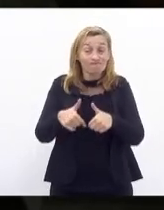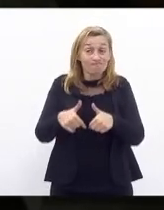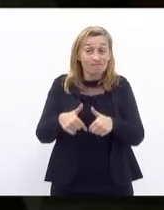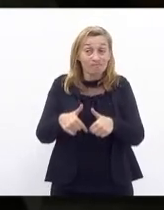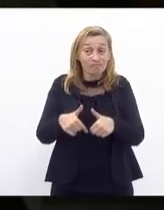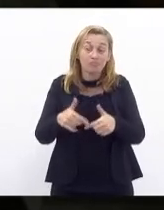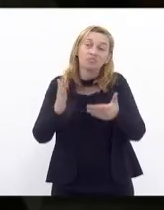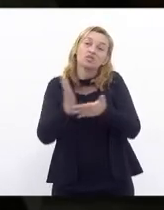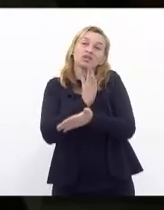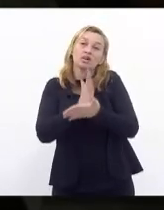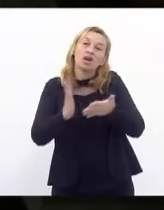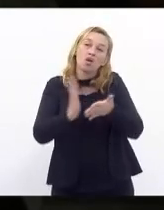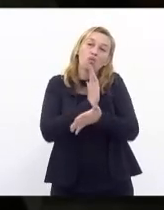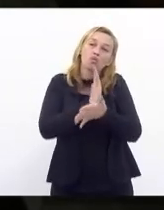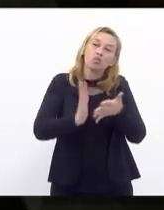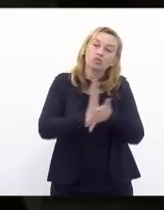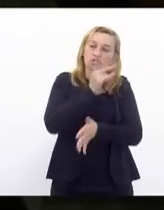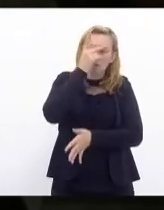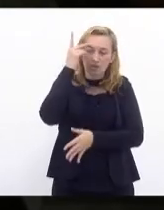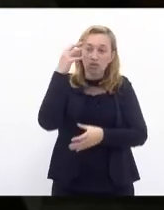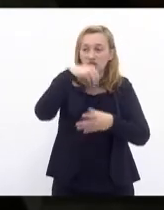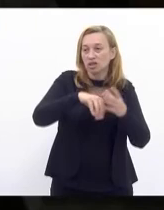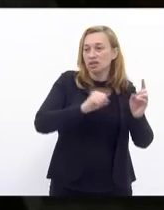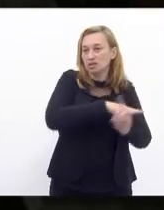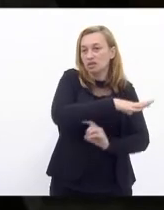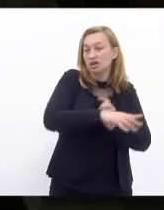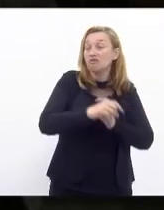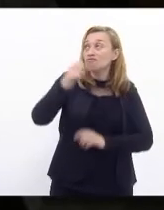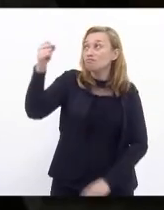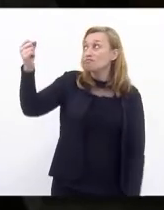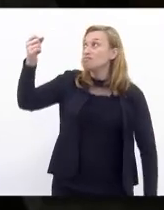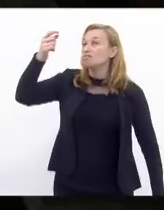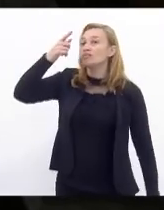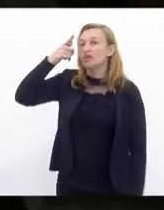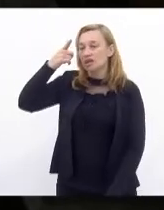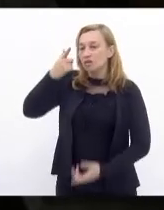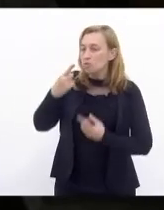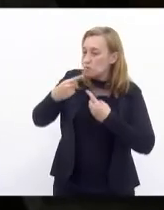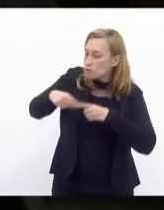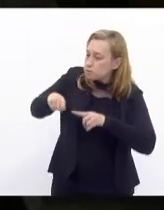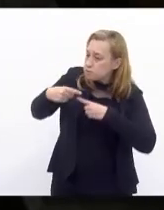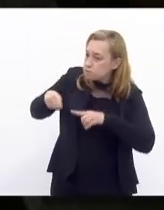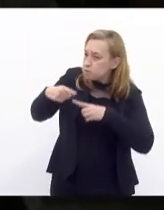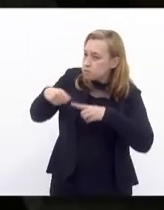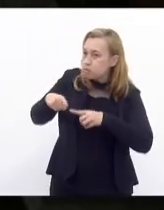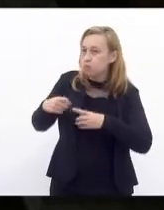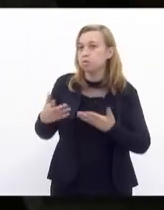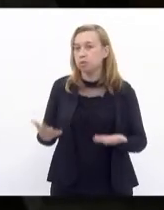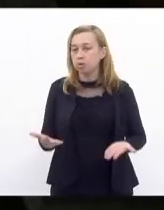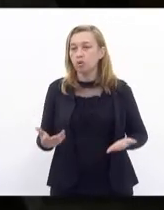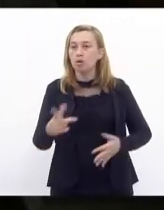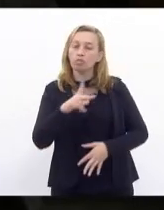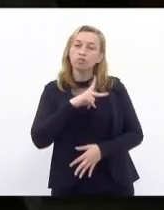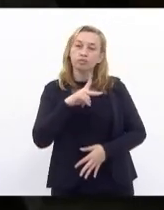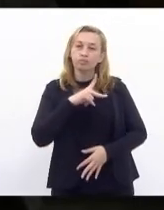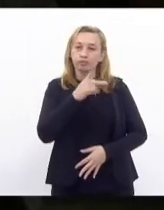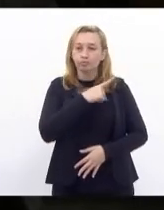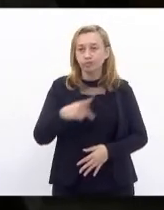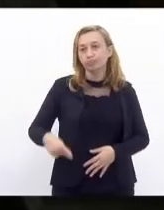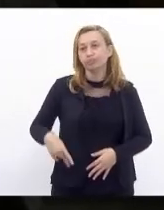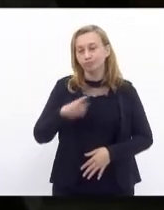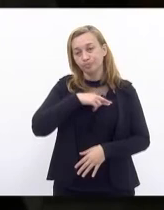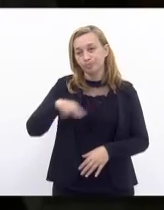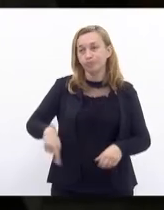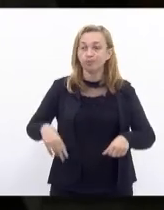de certos nichos da sociedade, inclusive inspirados e provocados pelo próprio presidente da República neste momento.